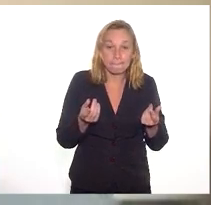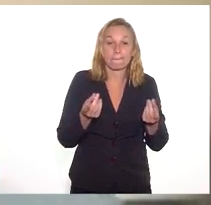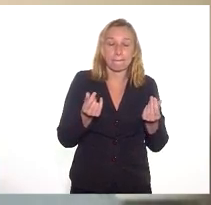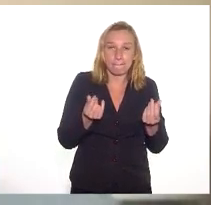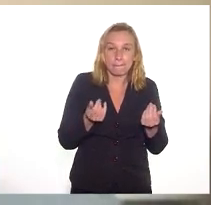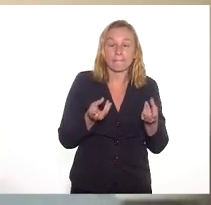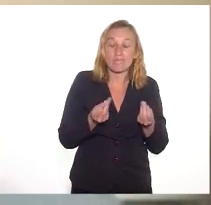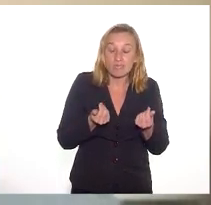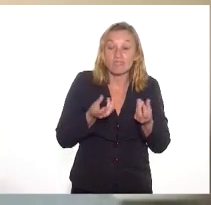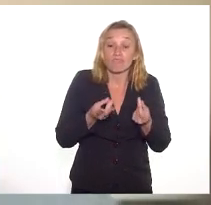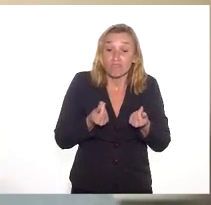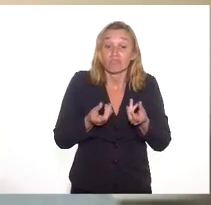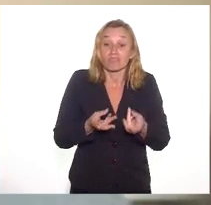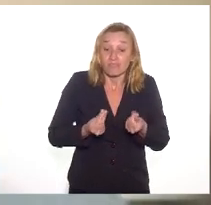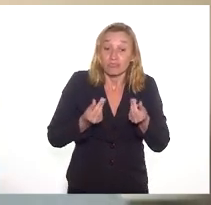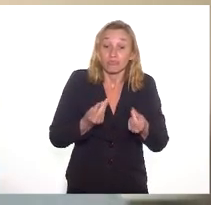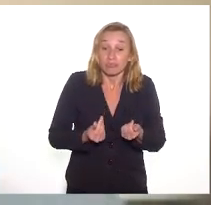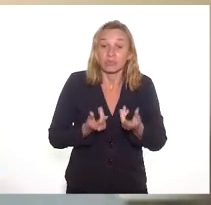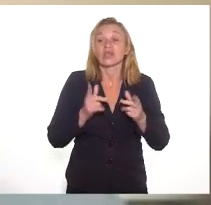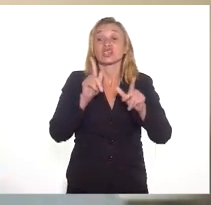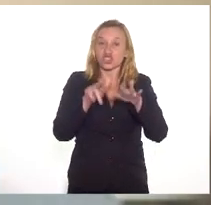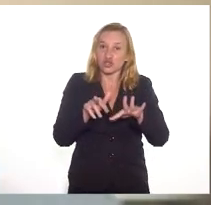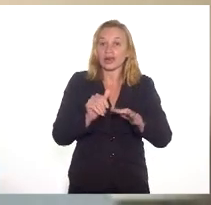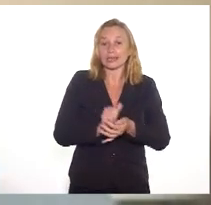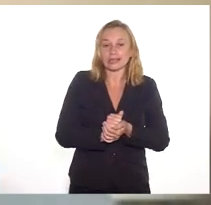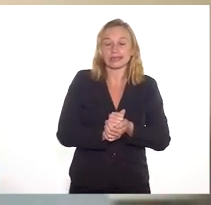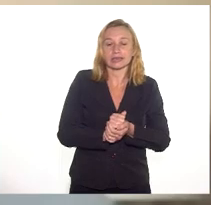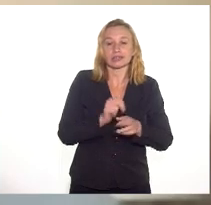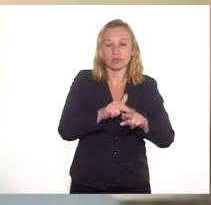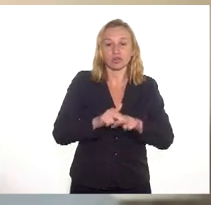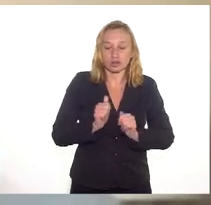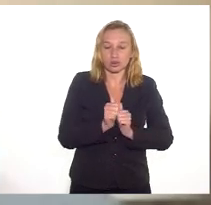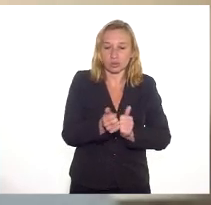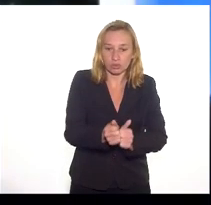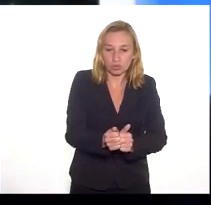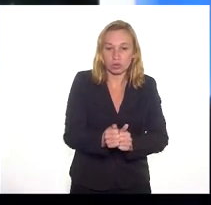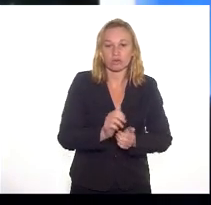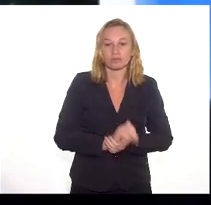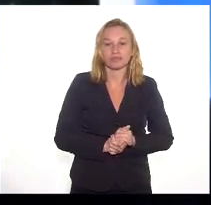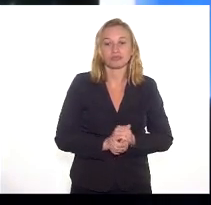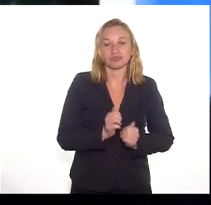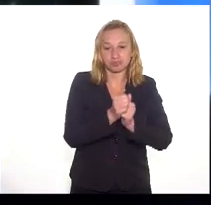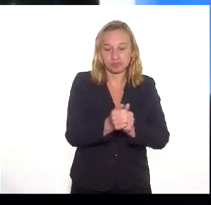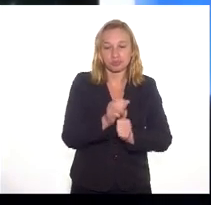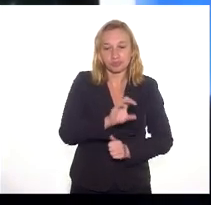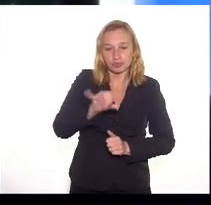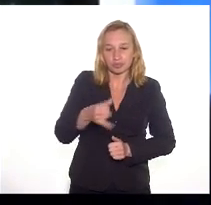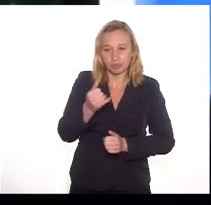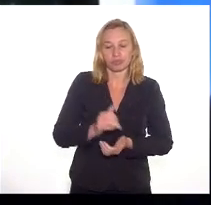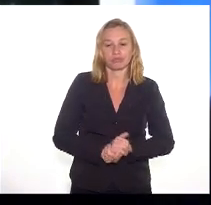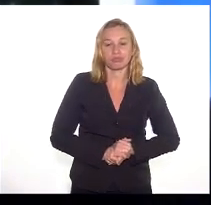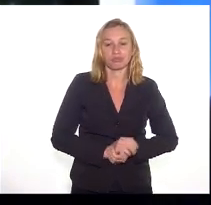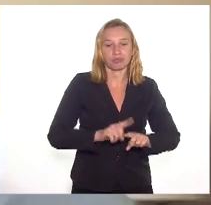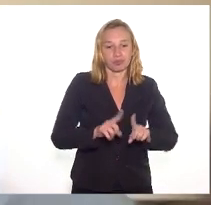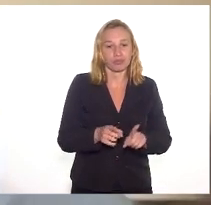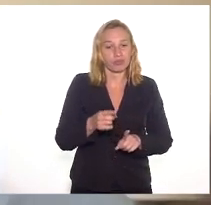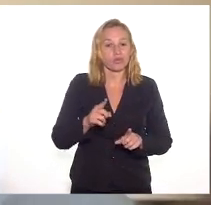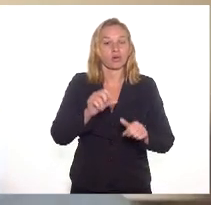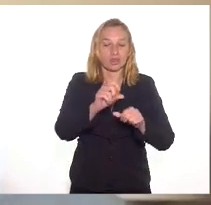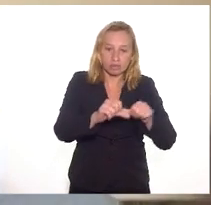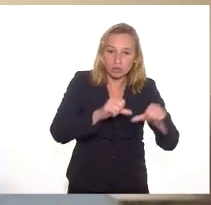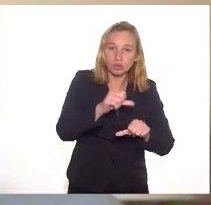acaba fazendo, né, muita diferença e que por isso nós vamos manter. Então, a gente vai acompanhar a CCJ, mas com essa